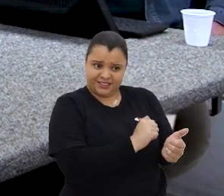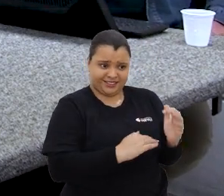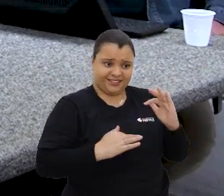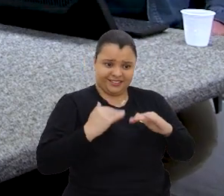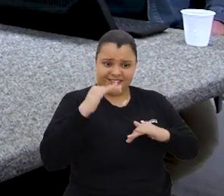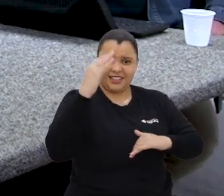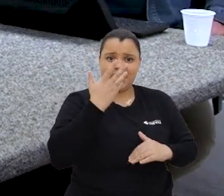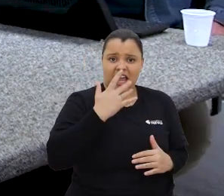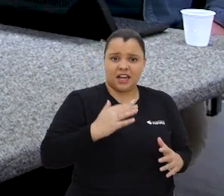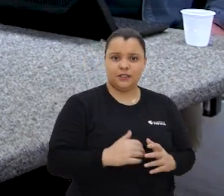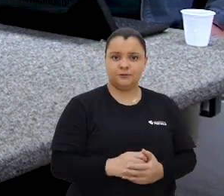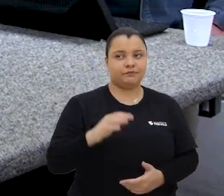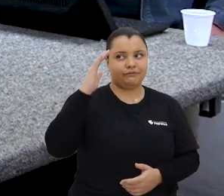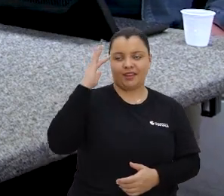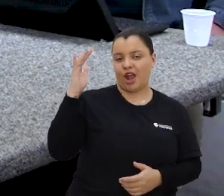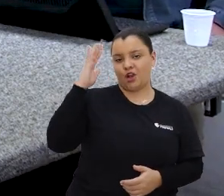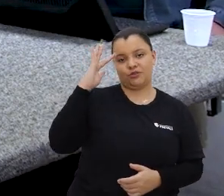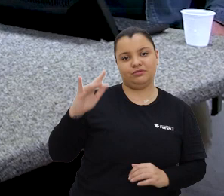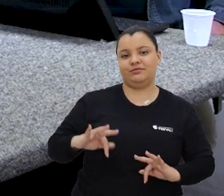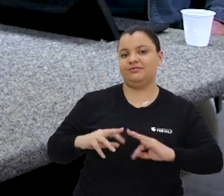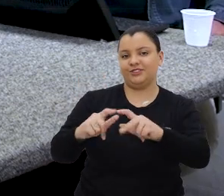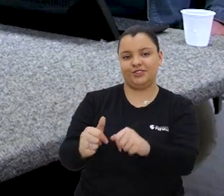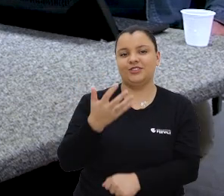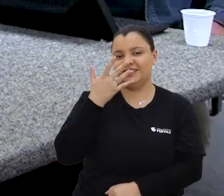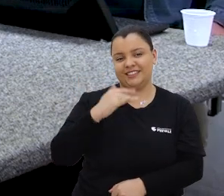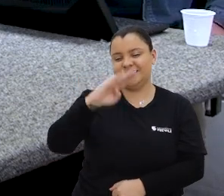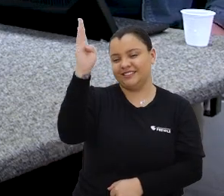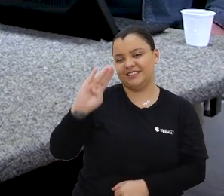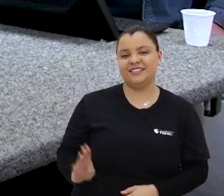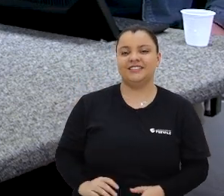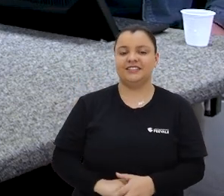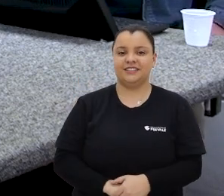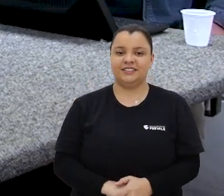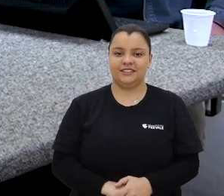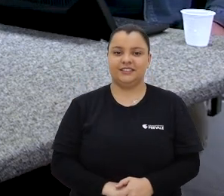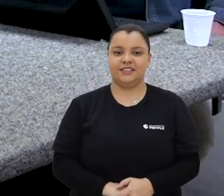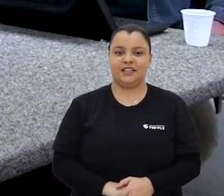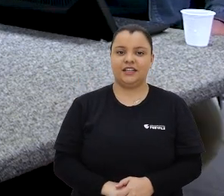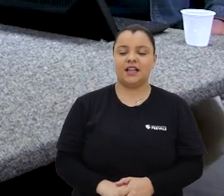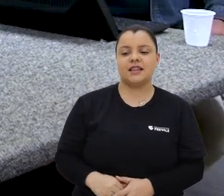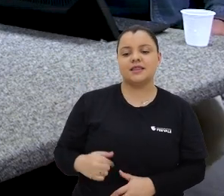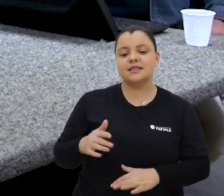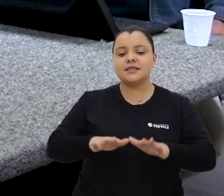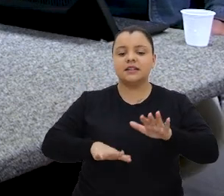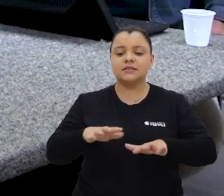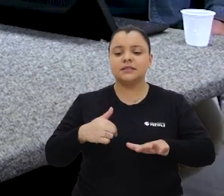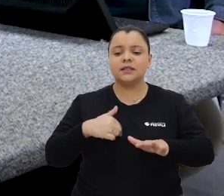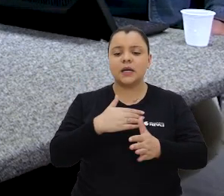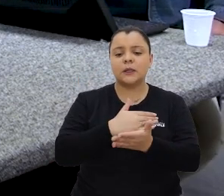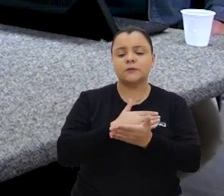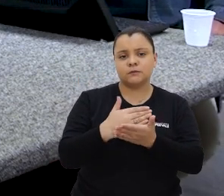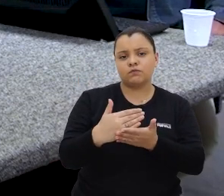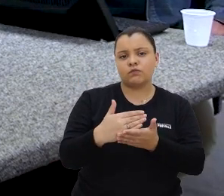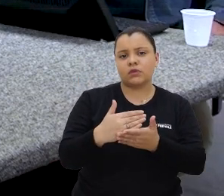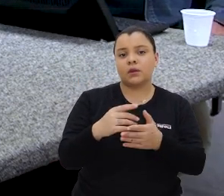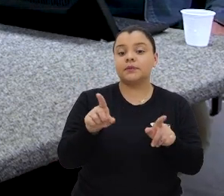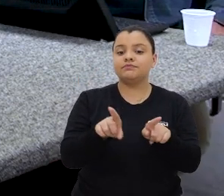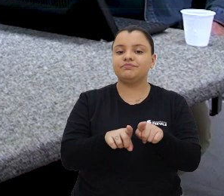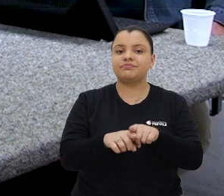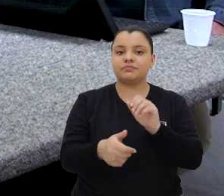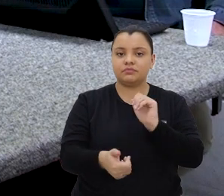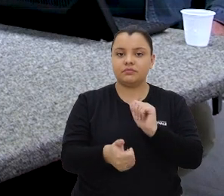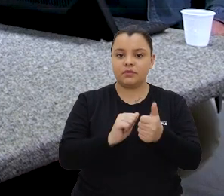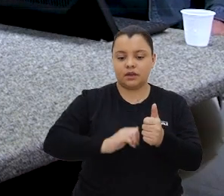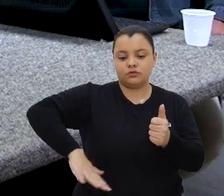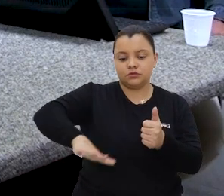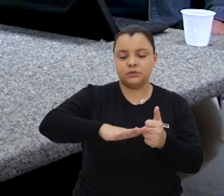criança, porque eu acho que é o sonho de toda criança brasileira. Nesse meio tempo eu começo a jogar também futebol de salão, que o meu